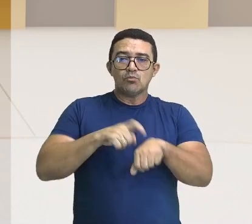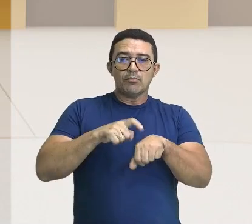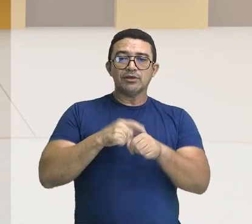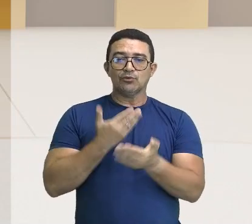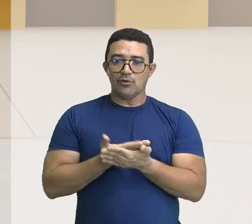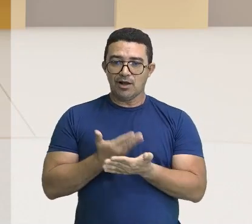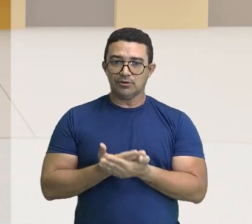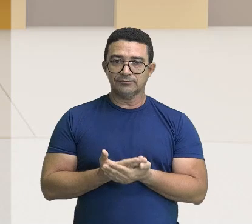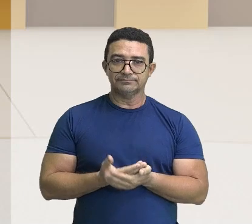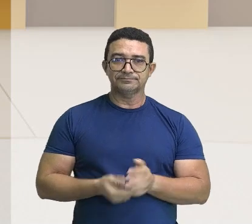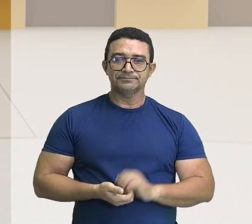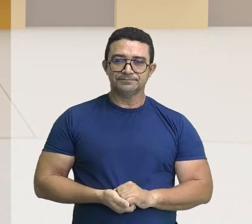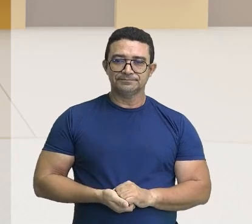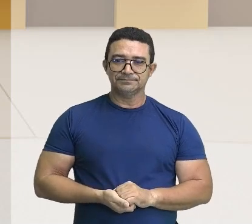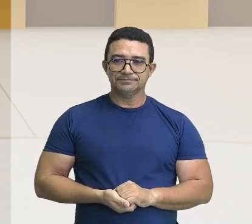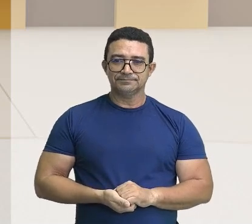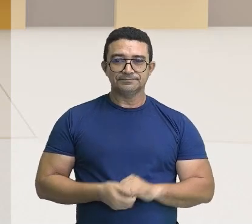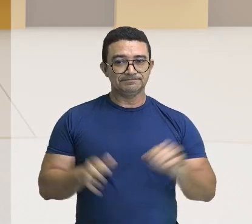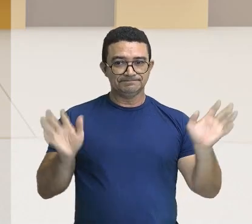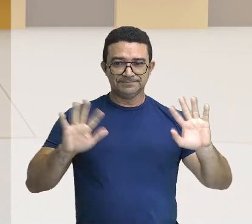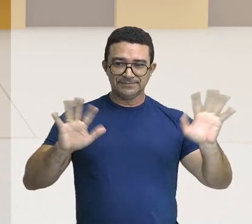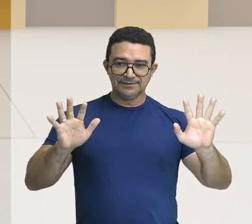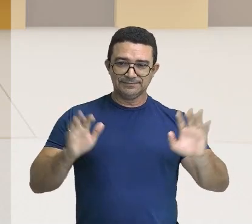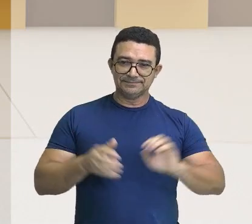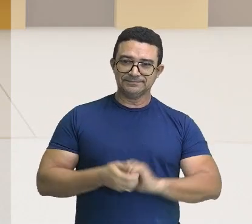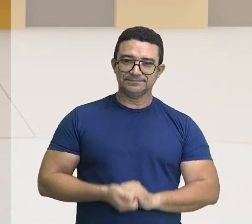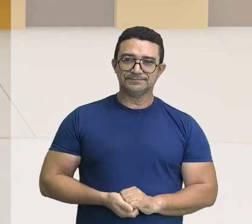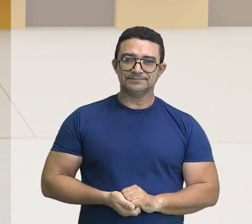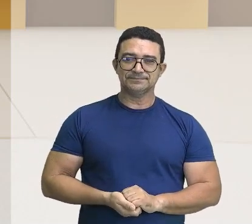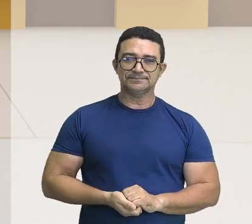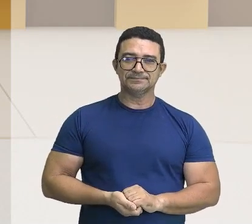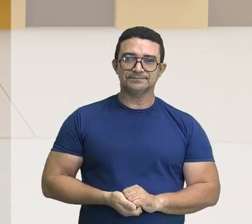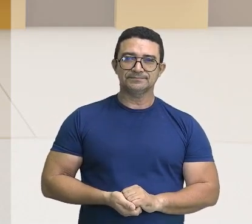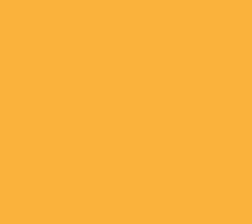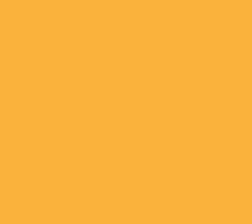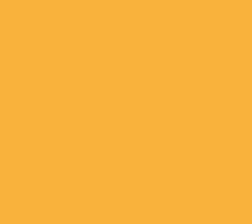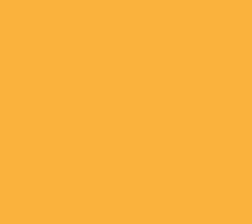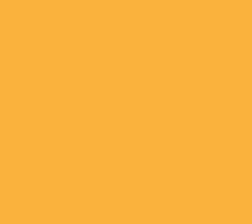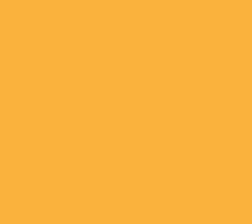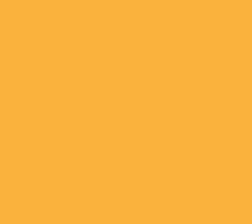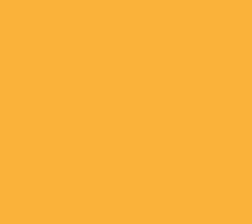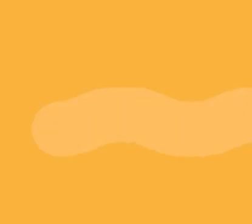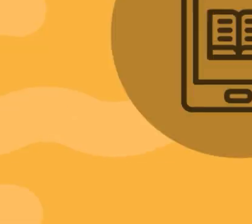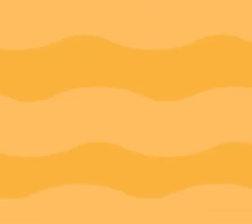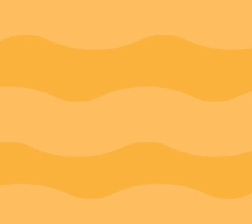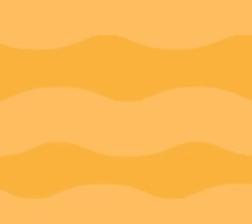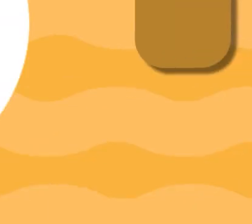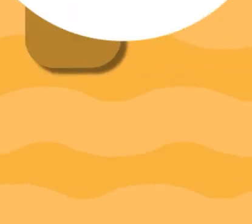nossa aula. Até a próxima. Até.